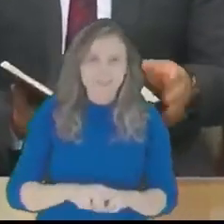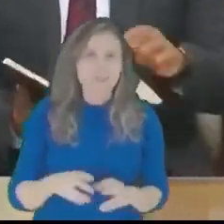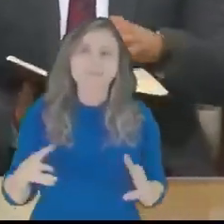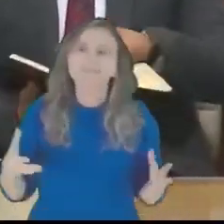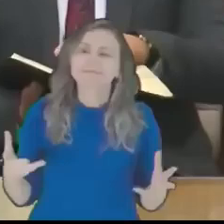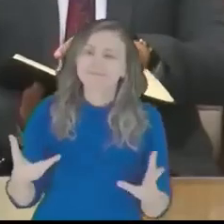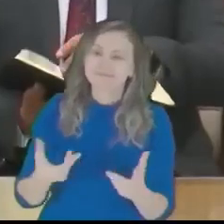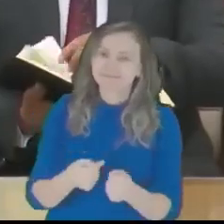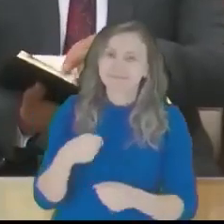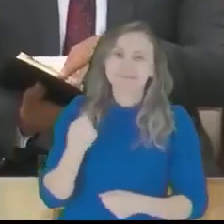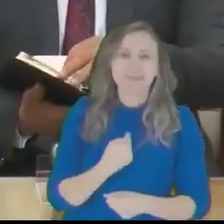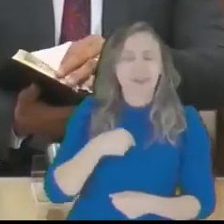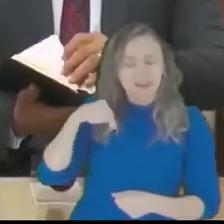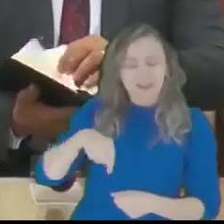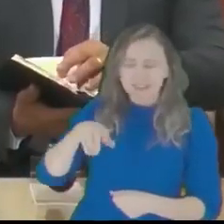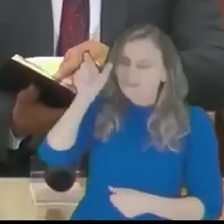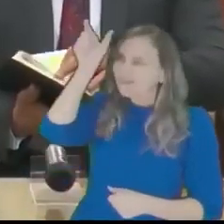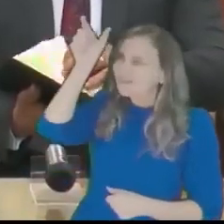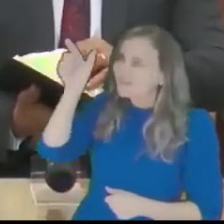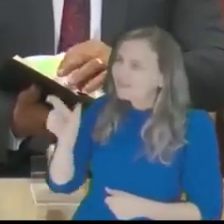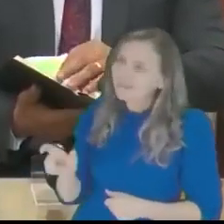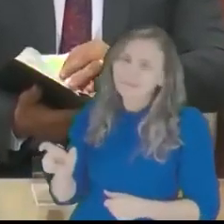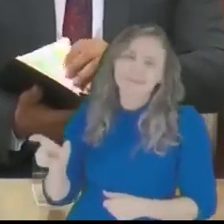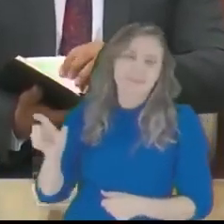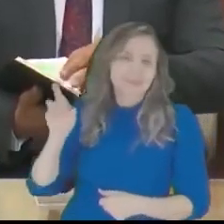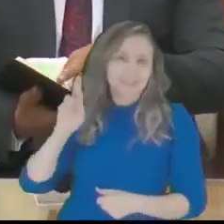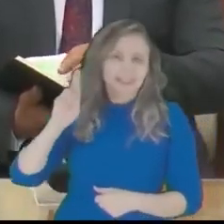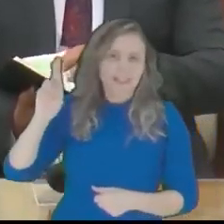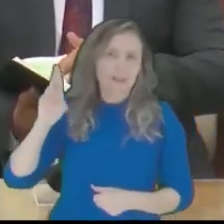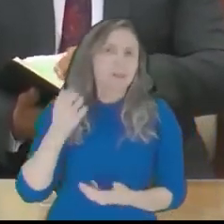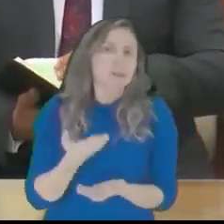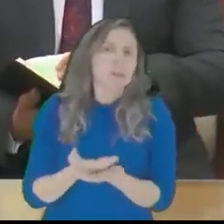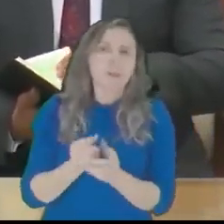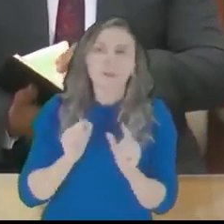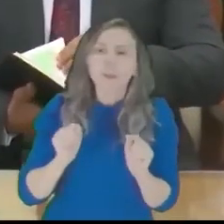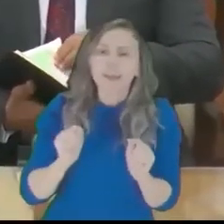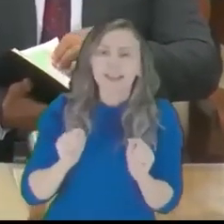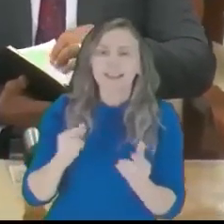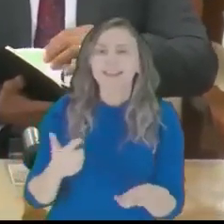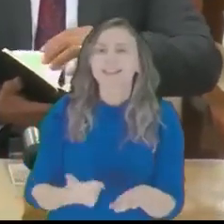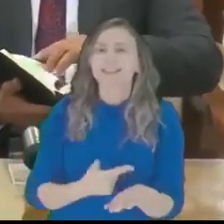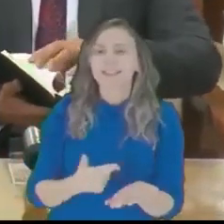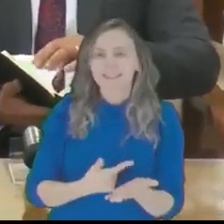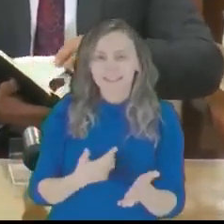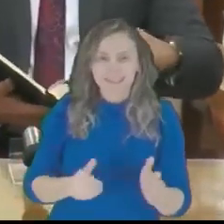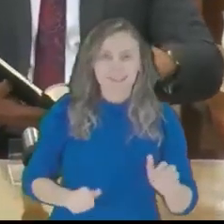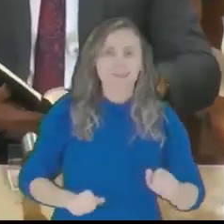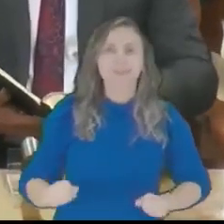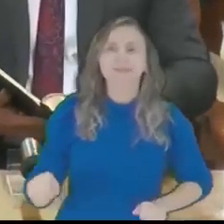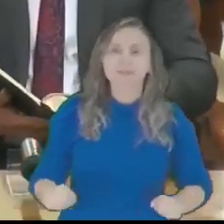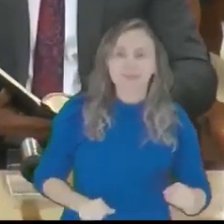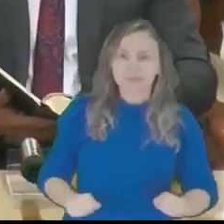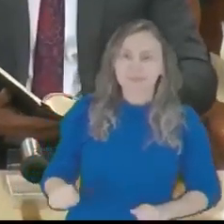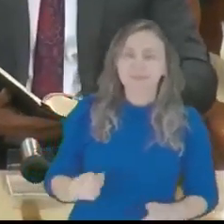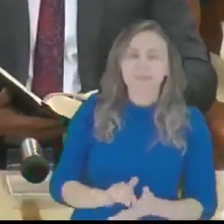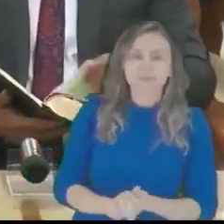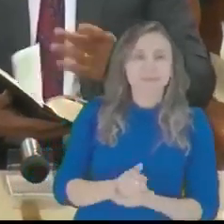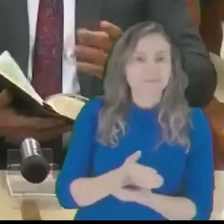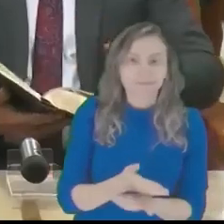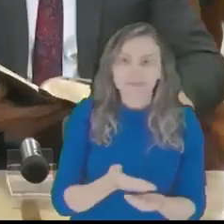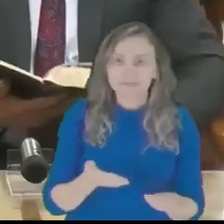estarmos aqui na presença do Senhor, estudando Atos dos Apóstolos. Meus